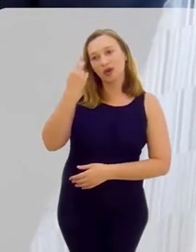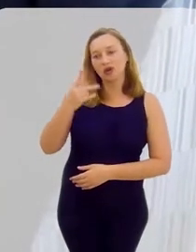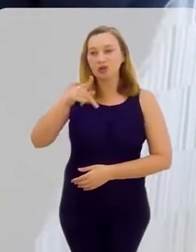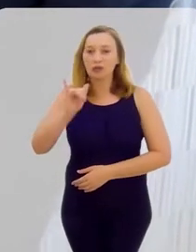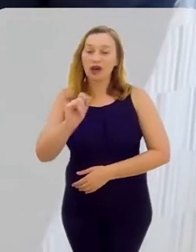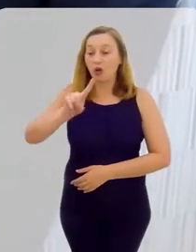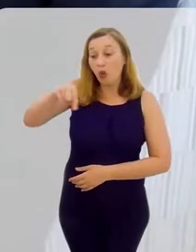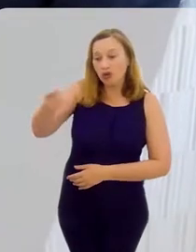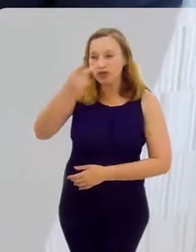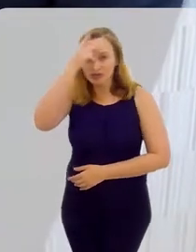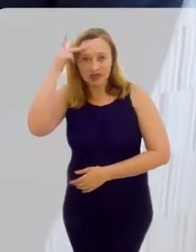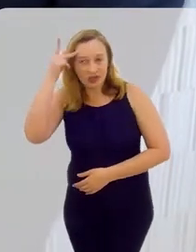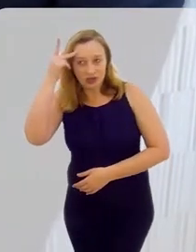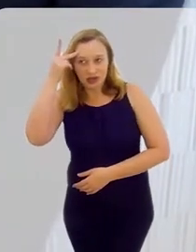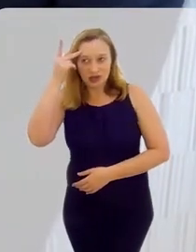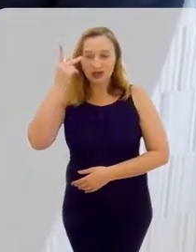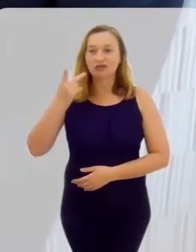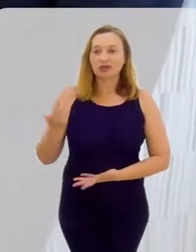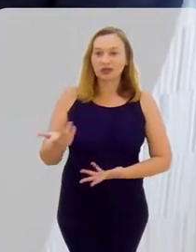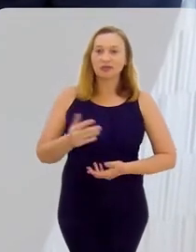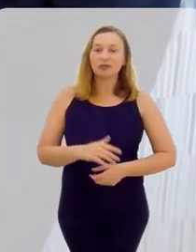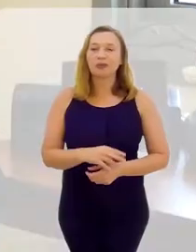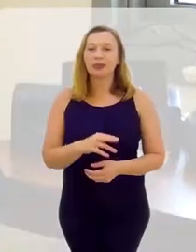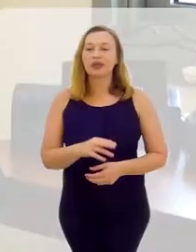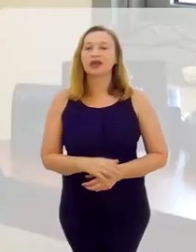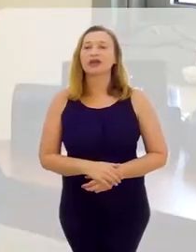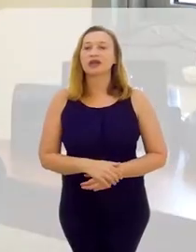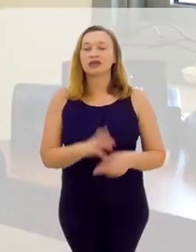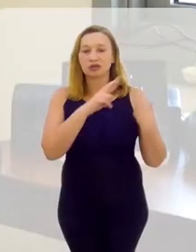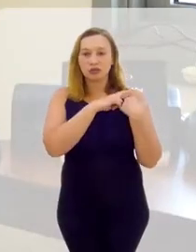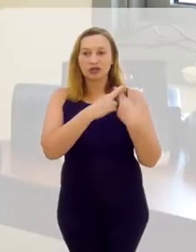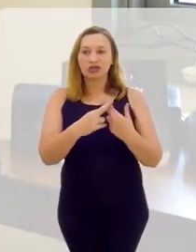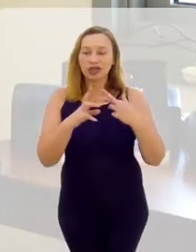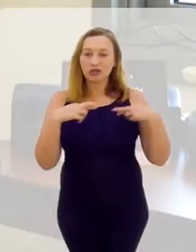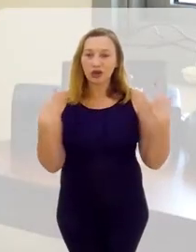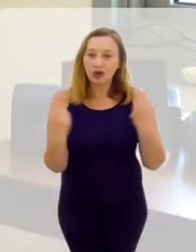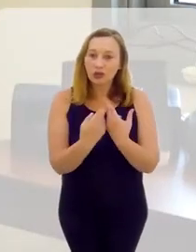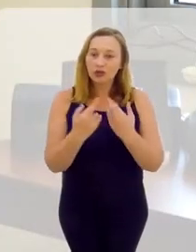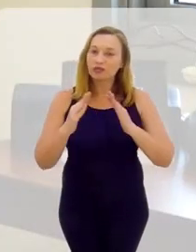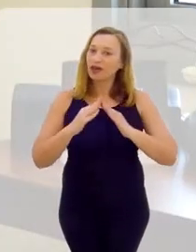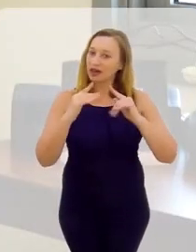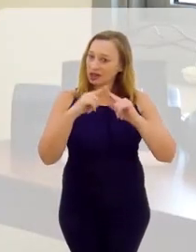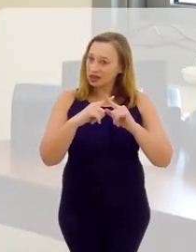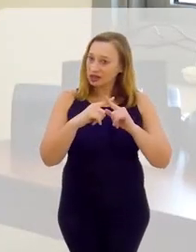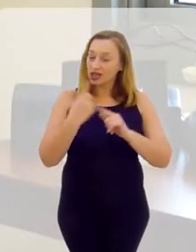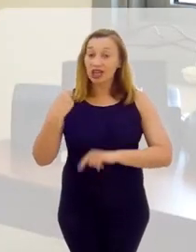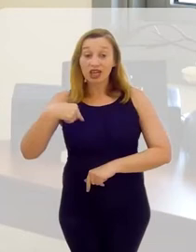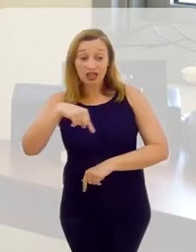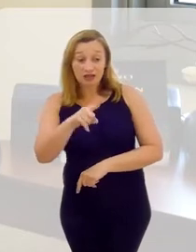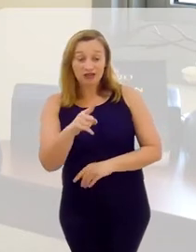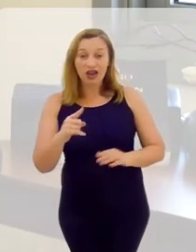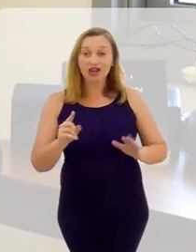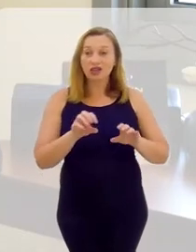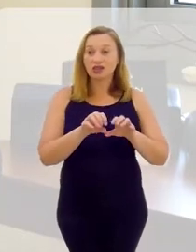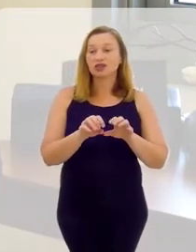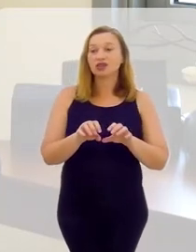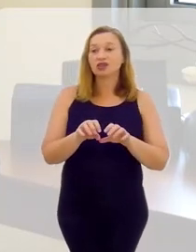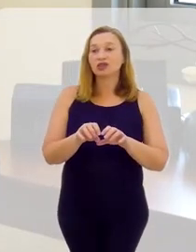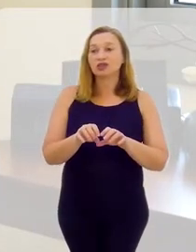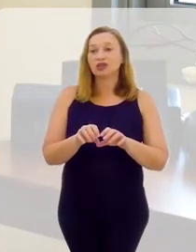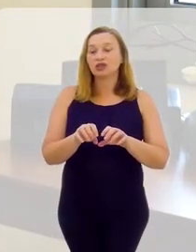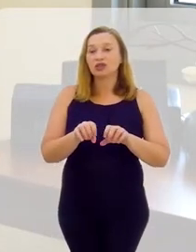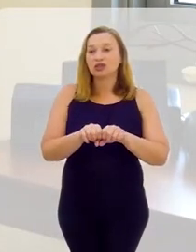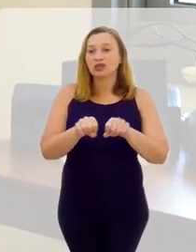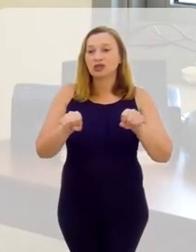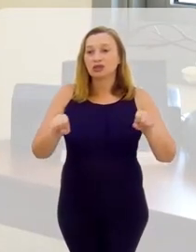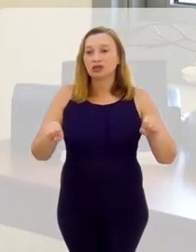pai ou outra pessoa, né, com a devida autoridade, ele, numa reunião da igreja, ele vai até o púlpito e ali